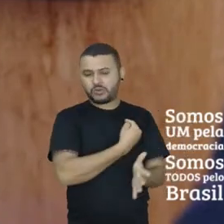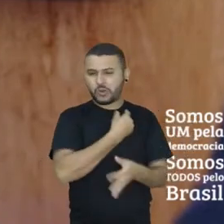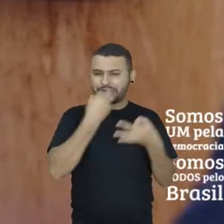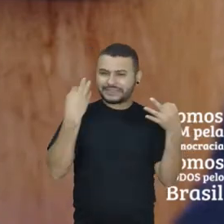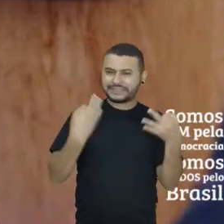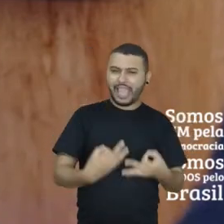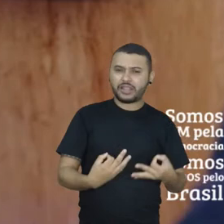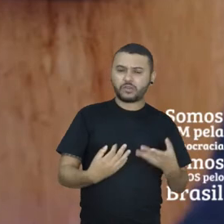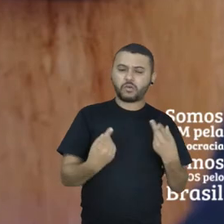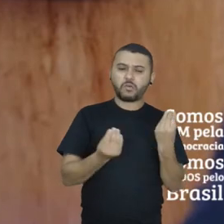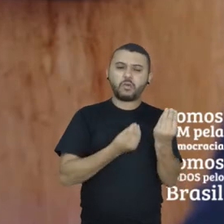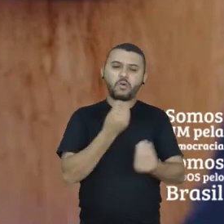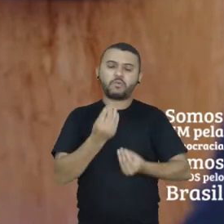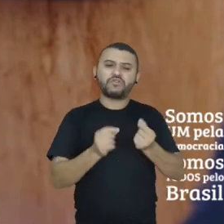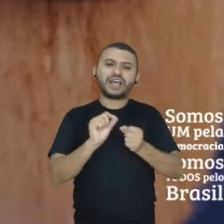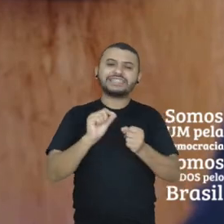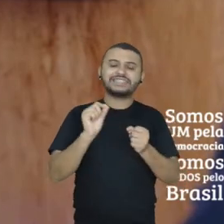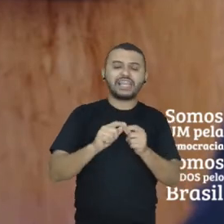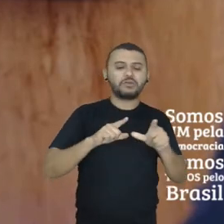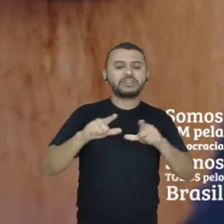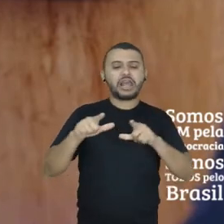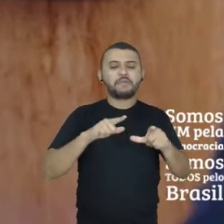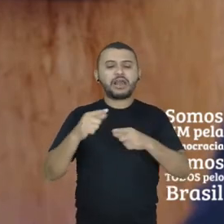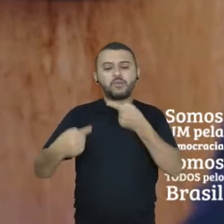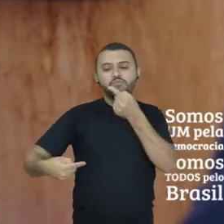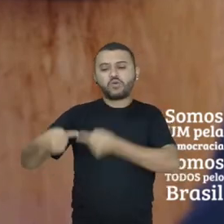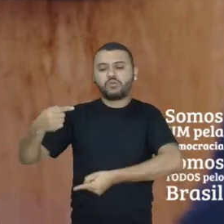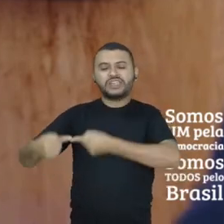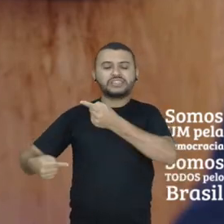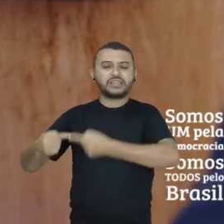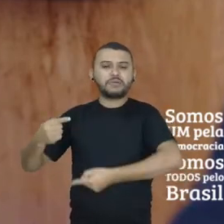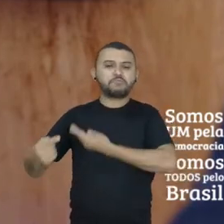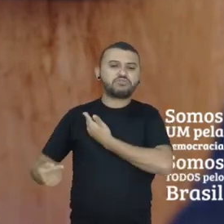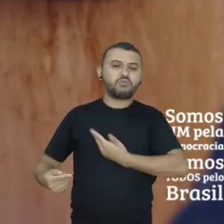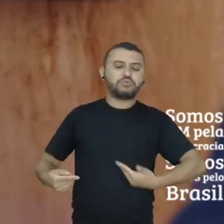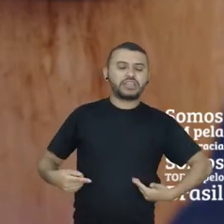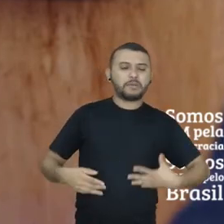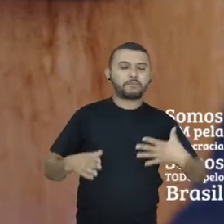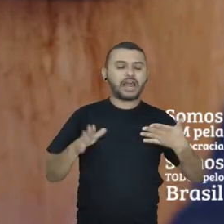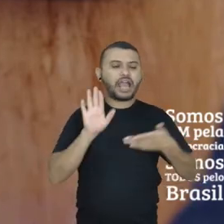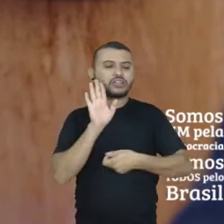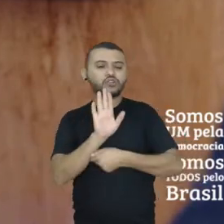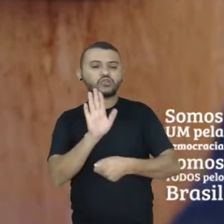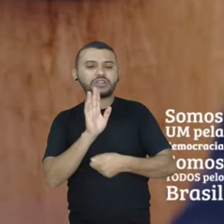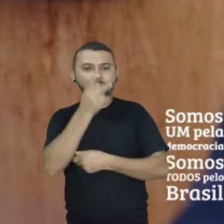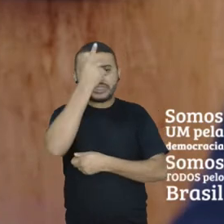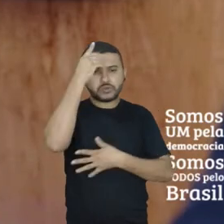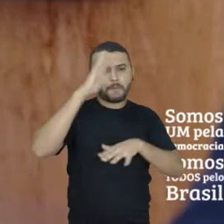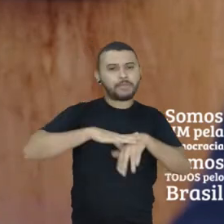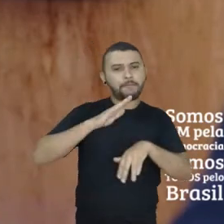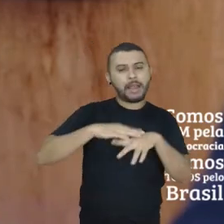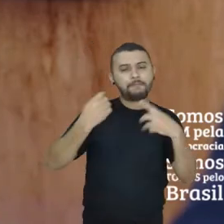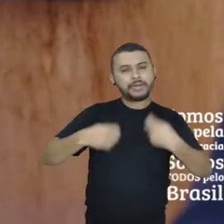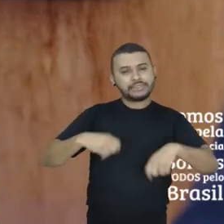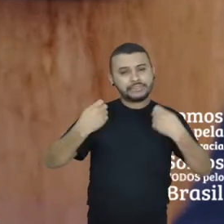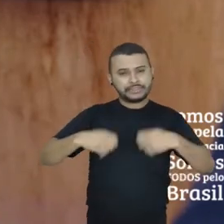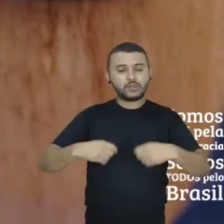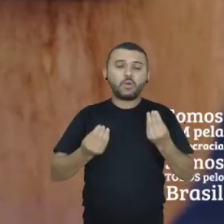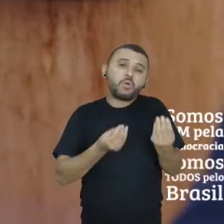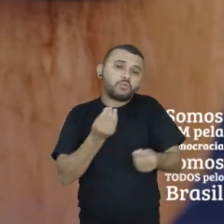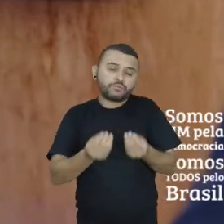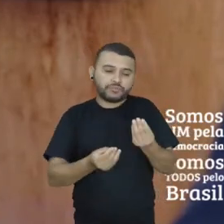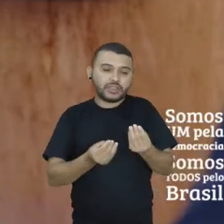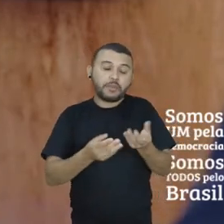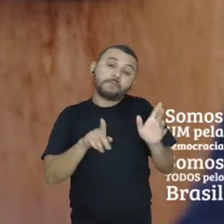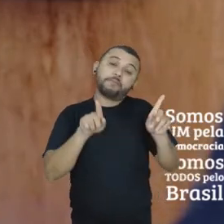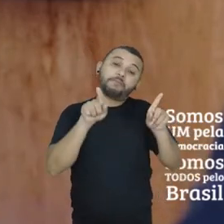O que dá para fazer de políticas públicas para socorrer e ajudar quem mais precisa? Primeiro, o